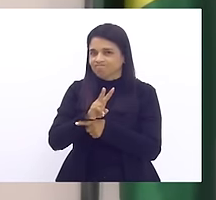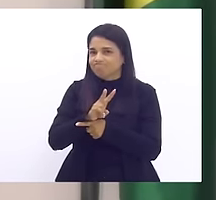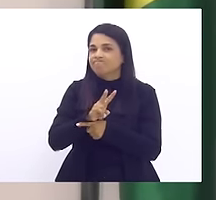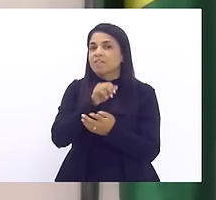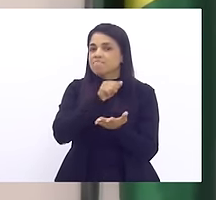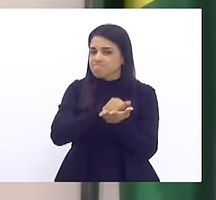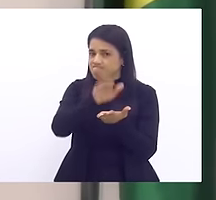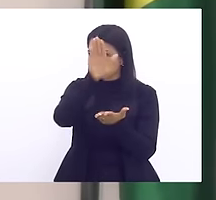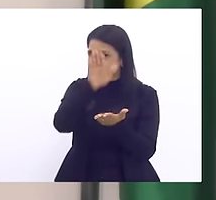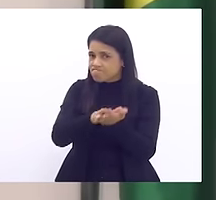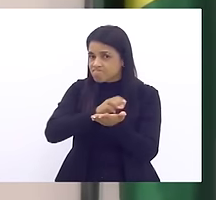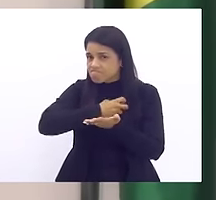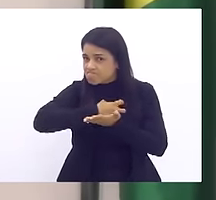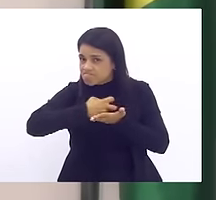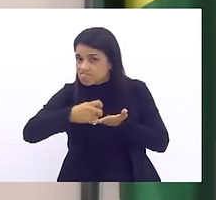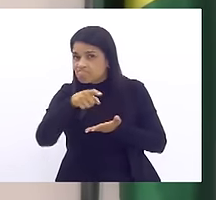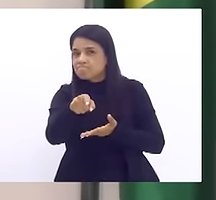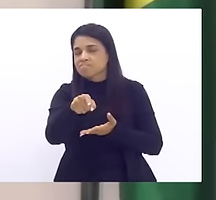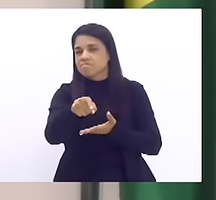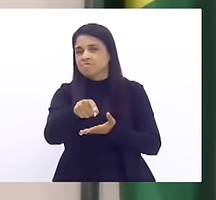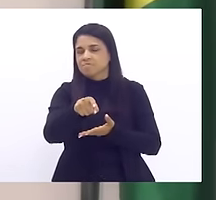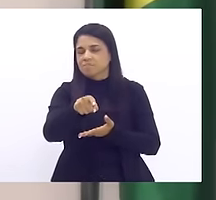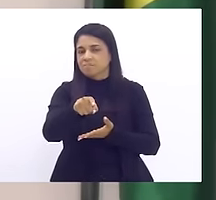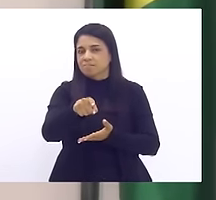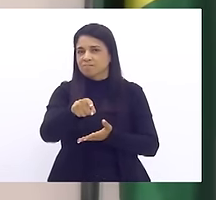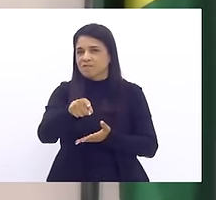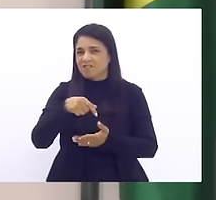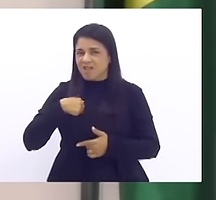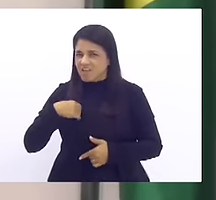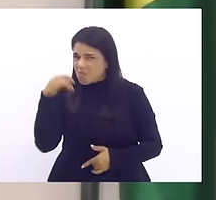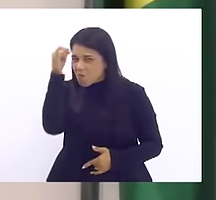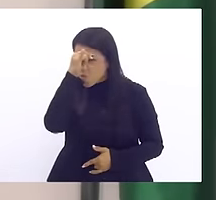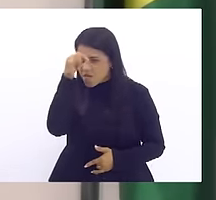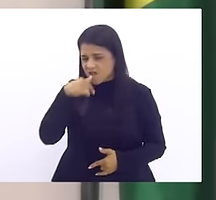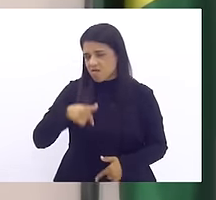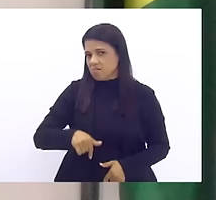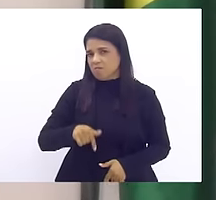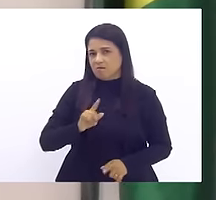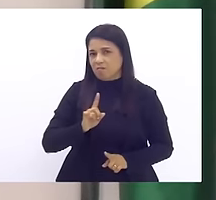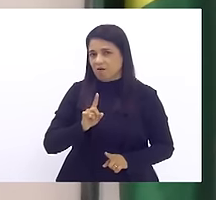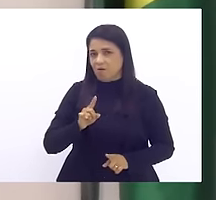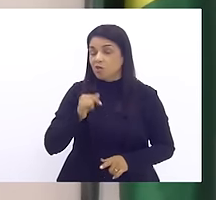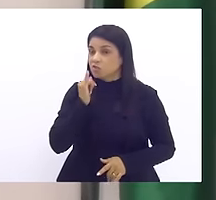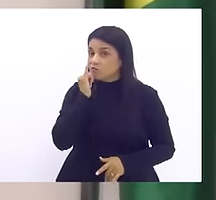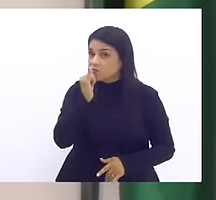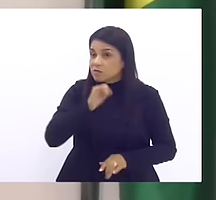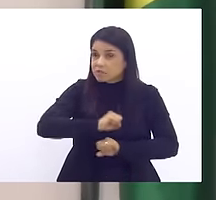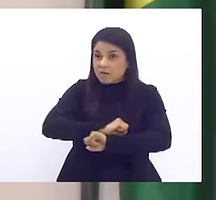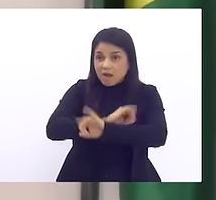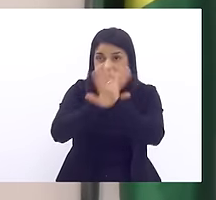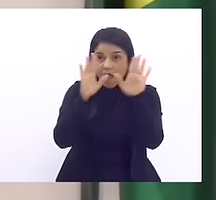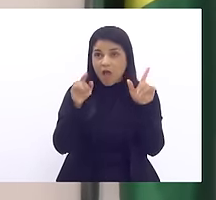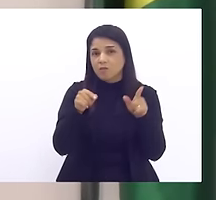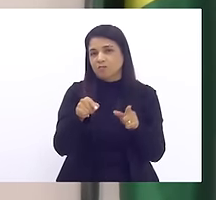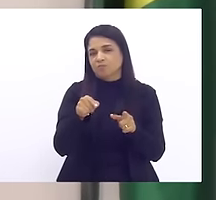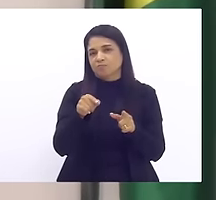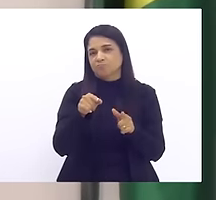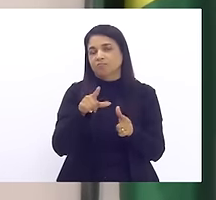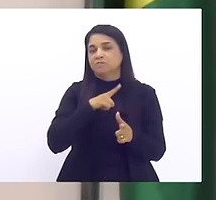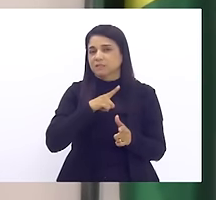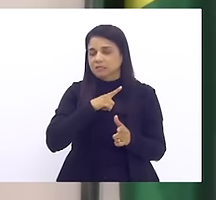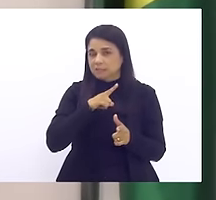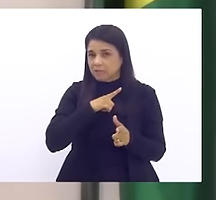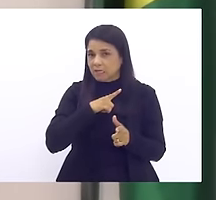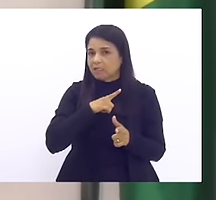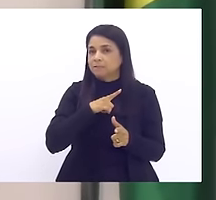não pense vocês que a gente também aqui anda de bobeira não deixando recado Claro porque tem muita gente